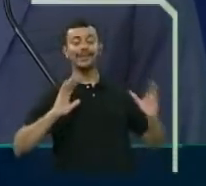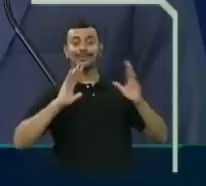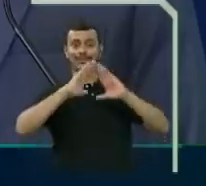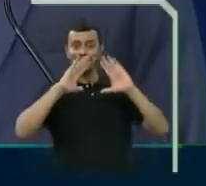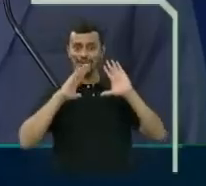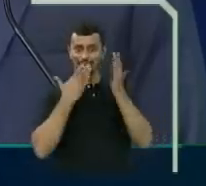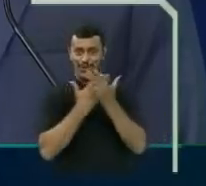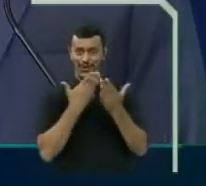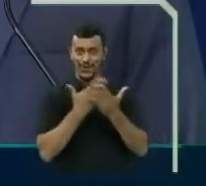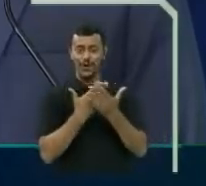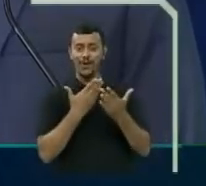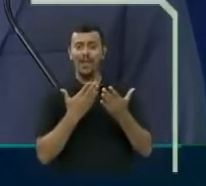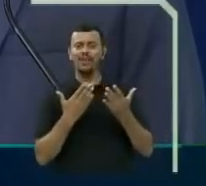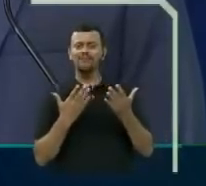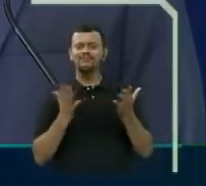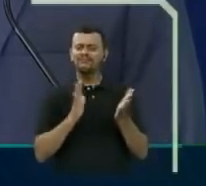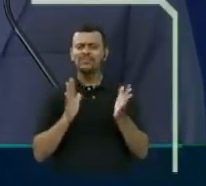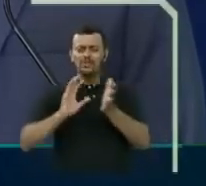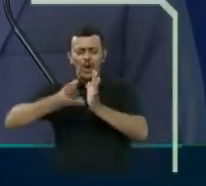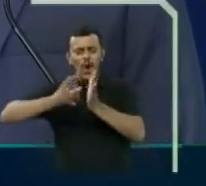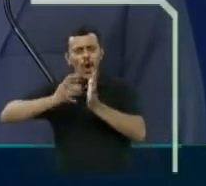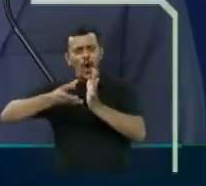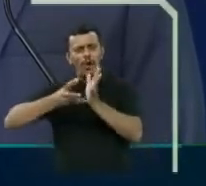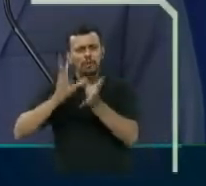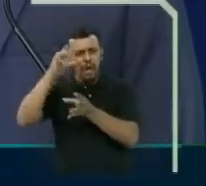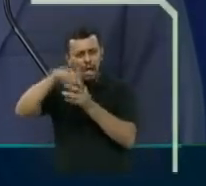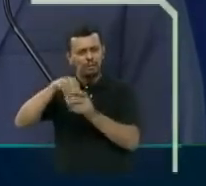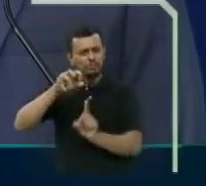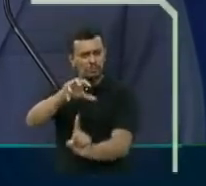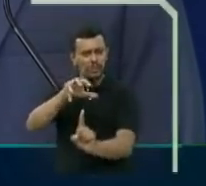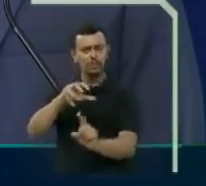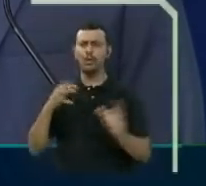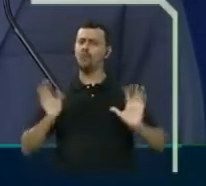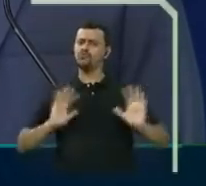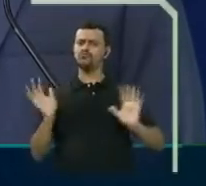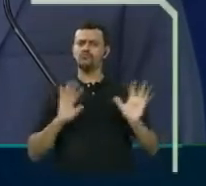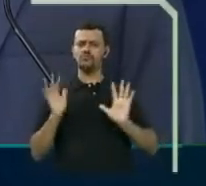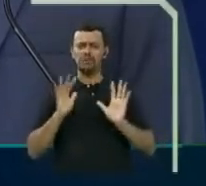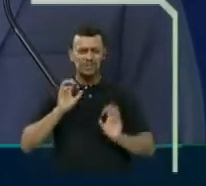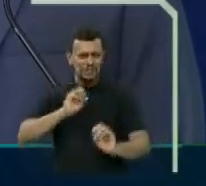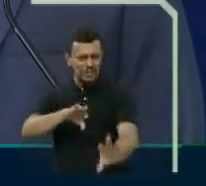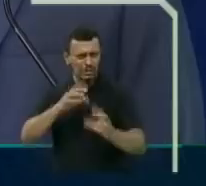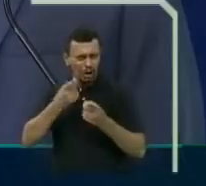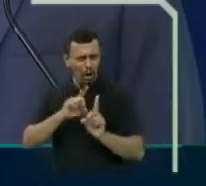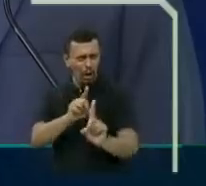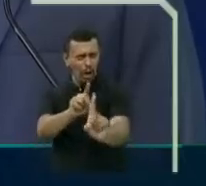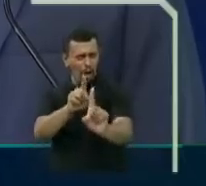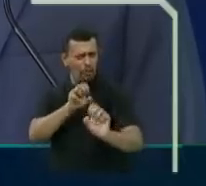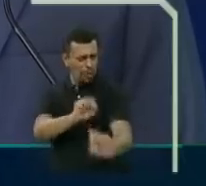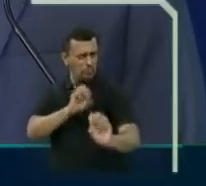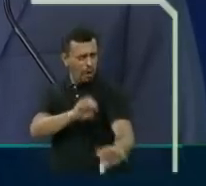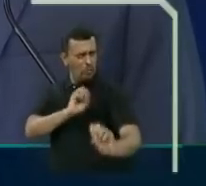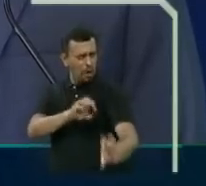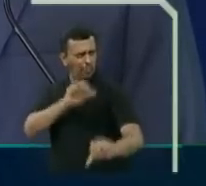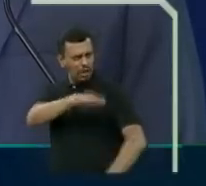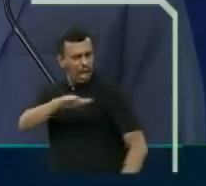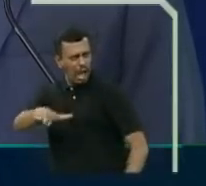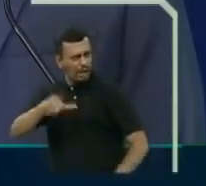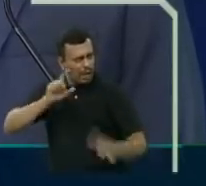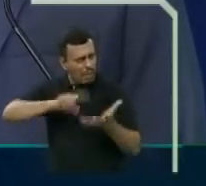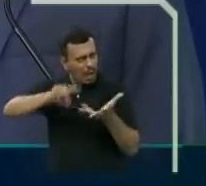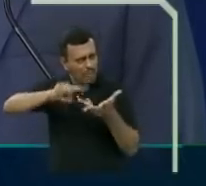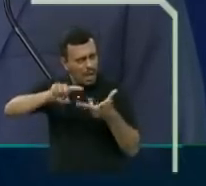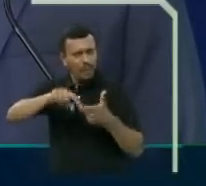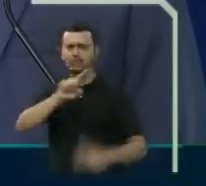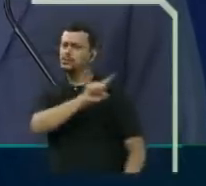né, partidarizada, nós vamos dizer que ela não deve ser utilizada para a doutrinação das nossas crianças. Nós vamos dizer